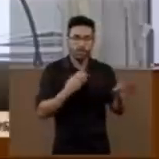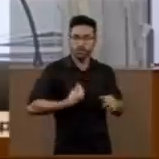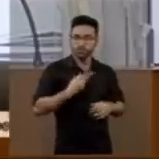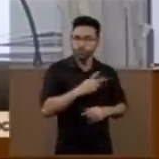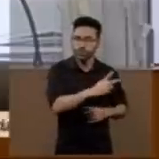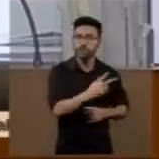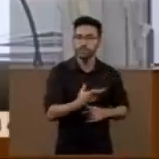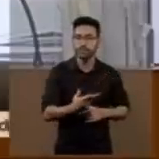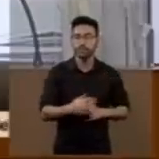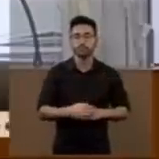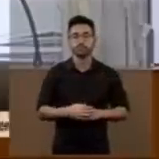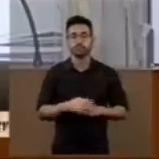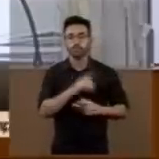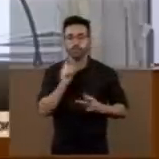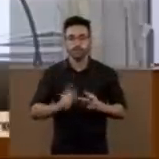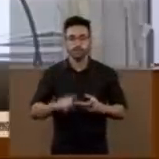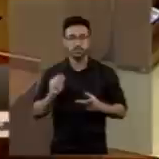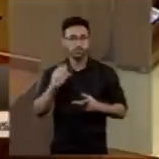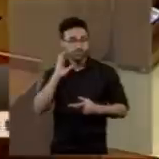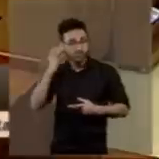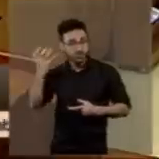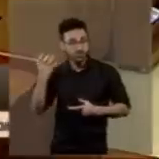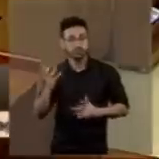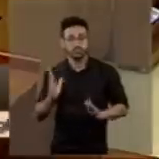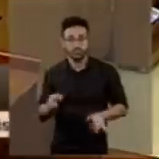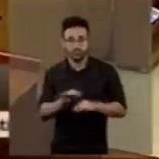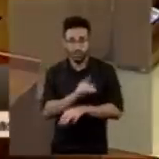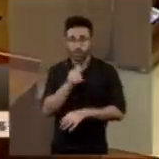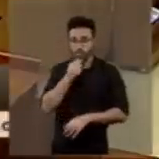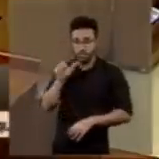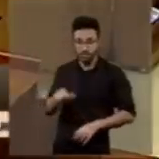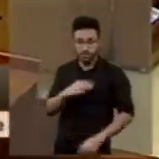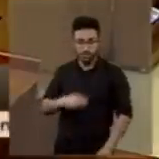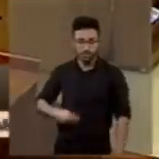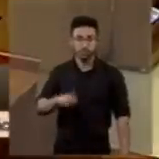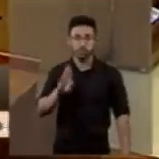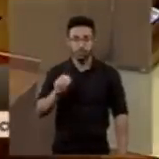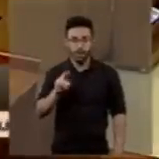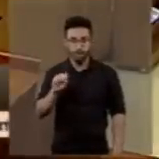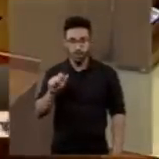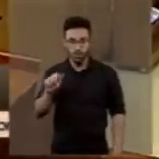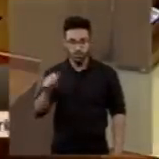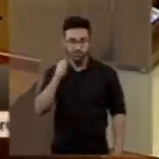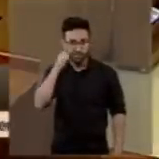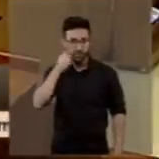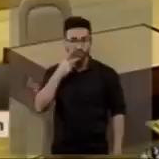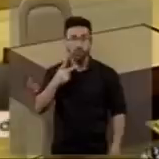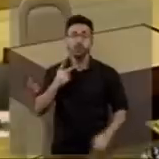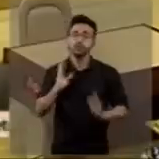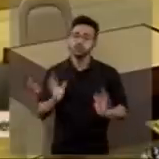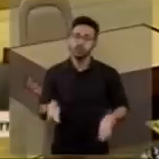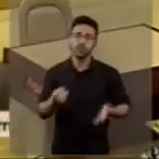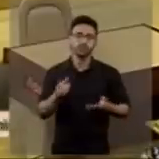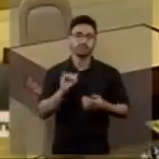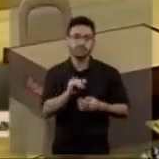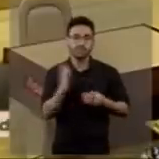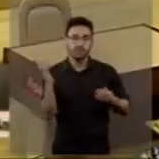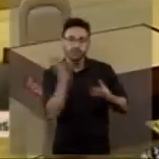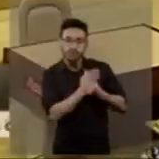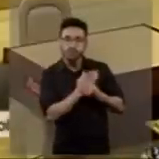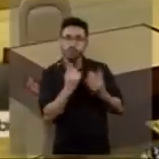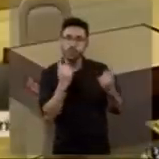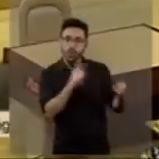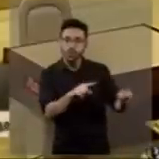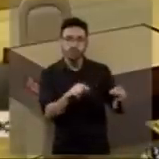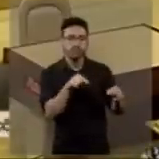aplicada. Na segunda ordem de desafios, ainda afirmava o ministro Joaquim Barbosa, a sanção política desestimula, pelo mesmo